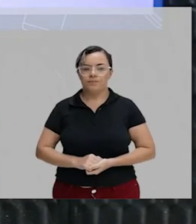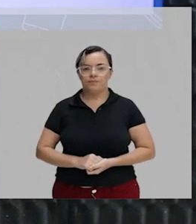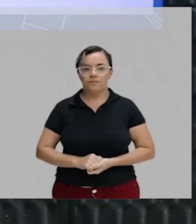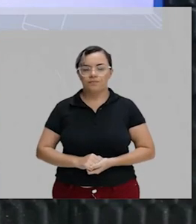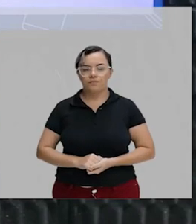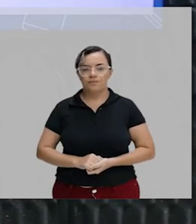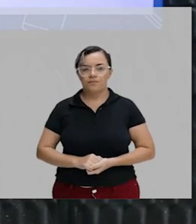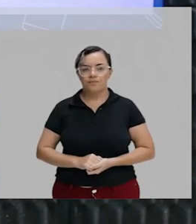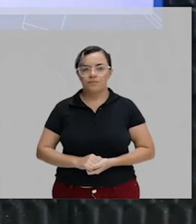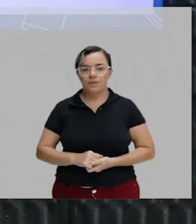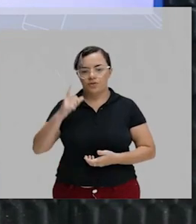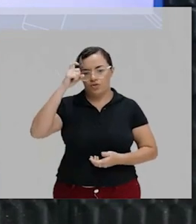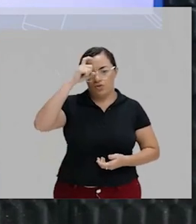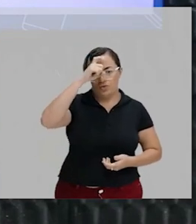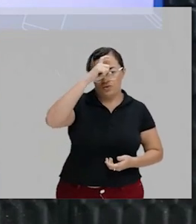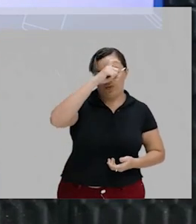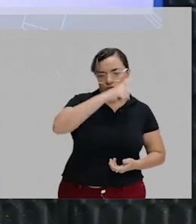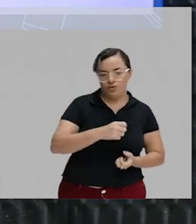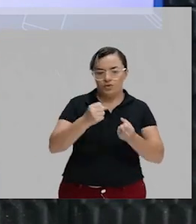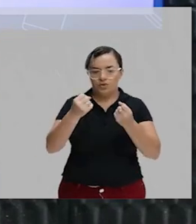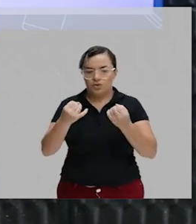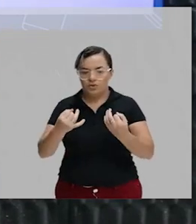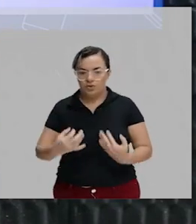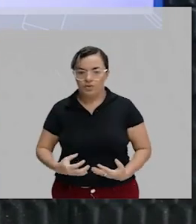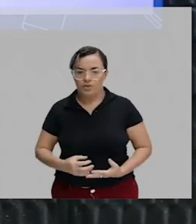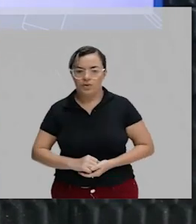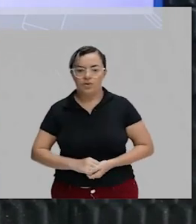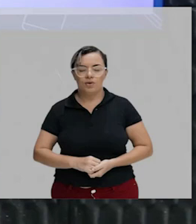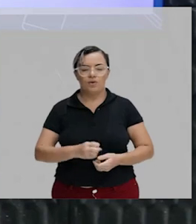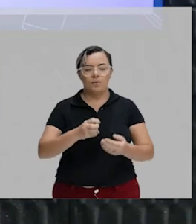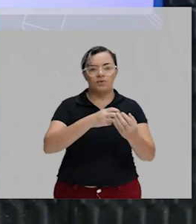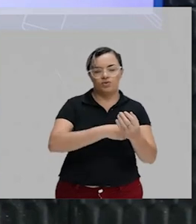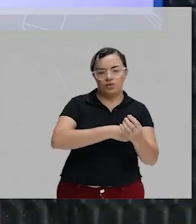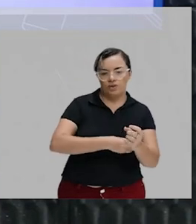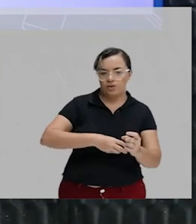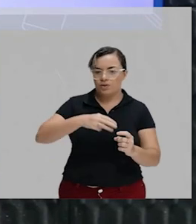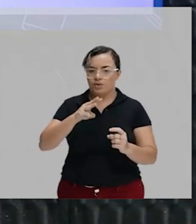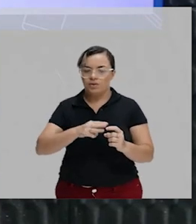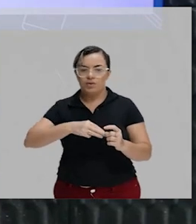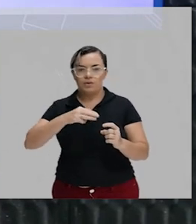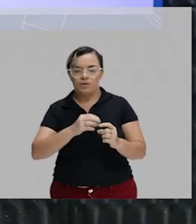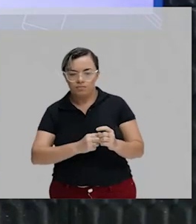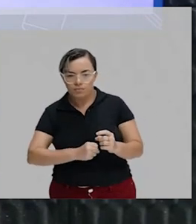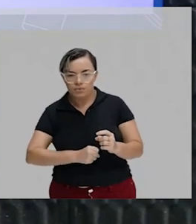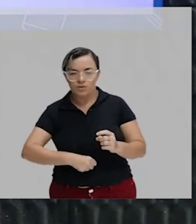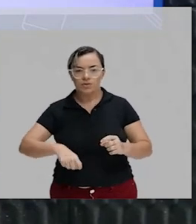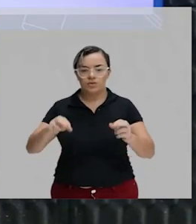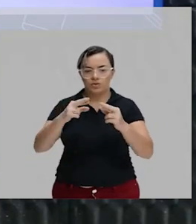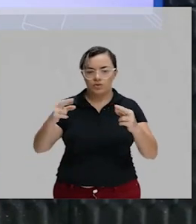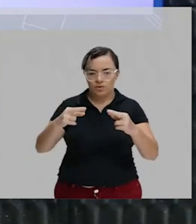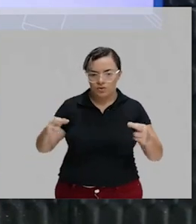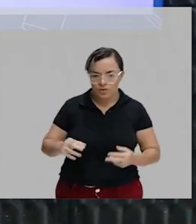abordadas prioridade da intuição aquilo que eu intuo é mais e tem mais prioridade do que aquilo que é